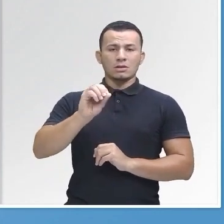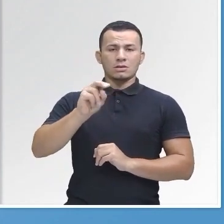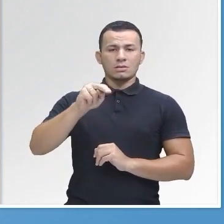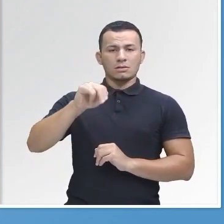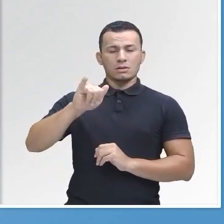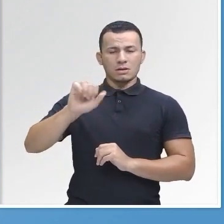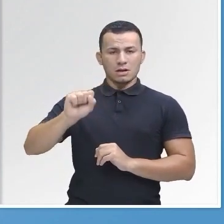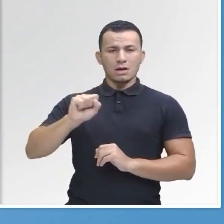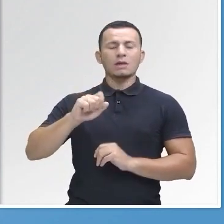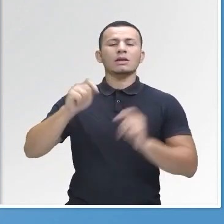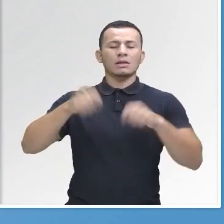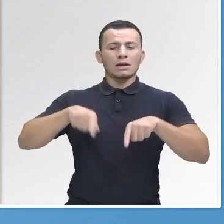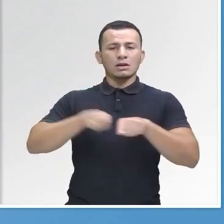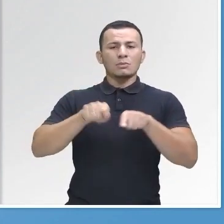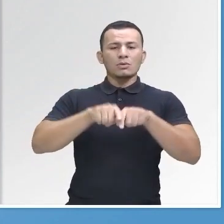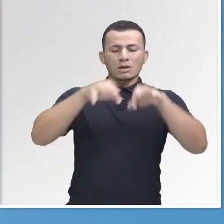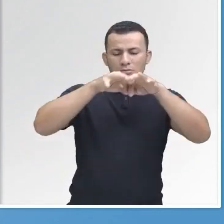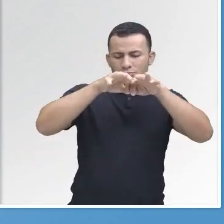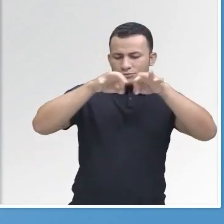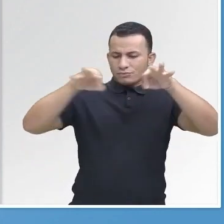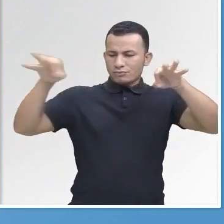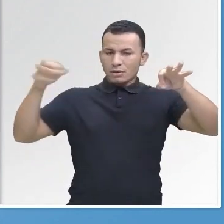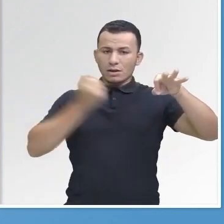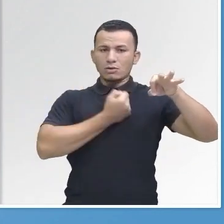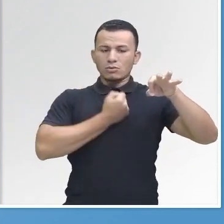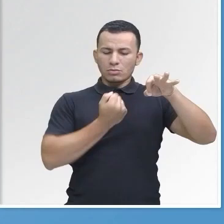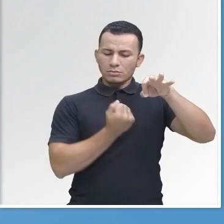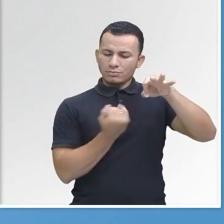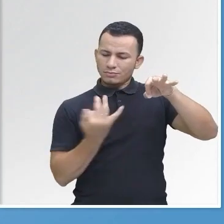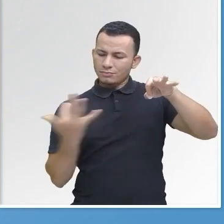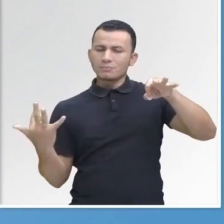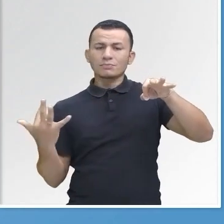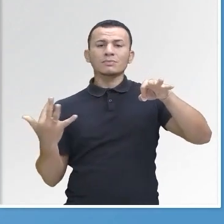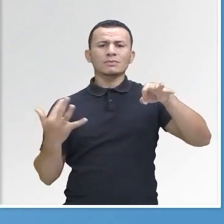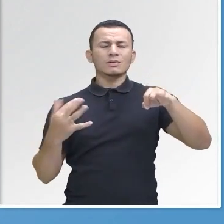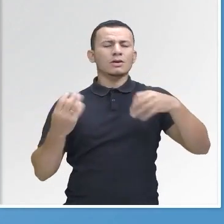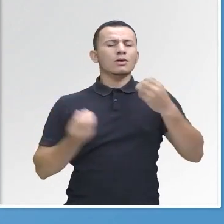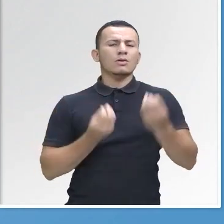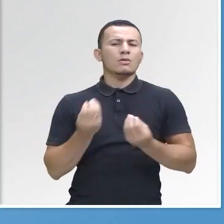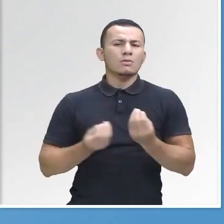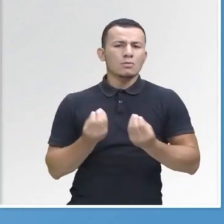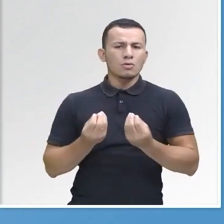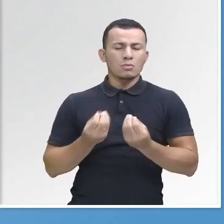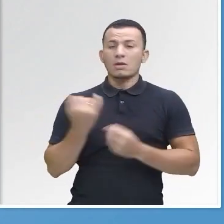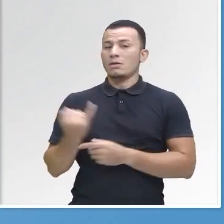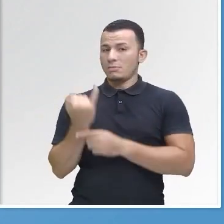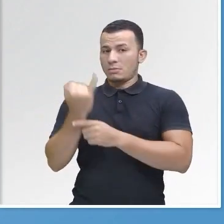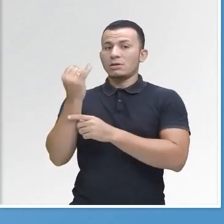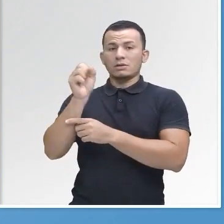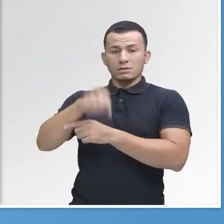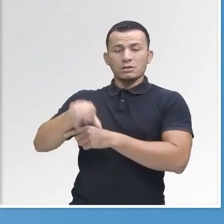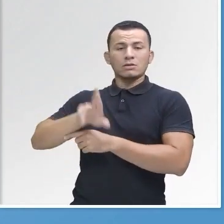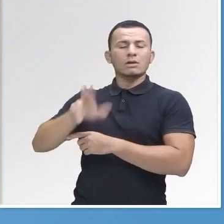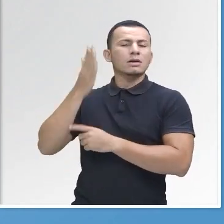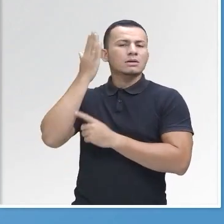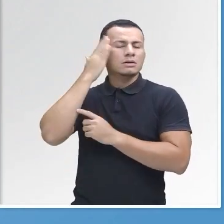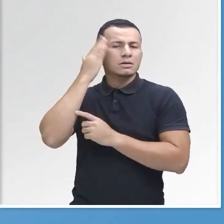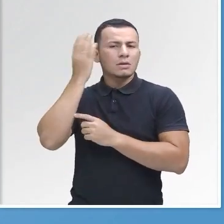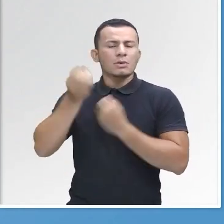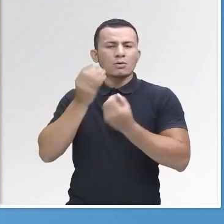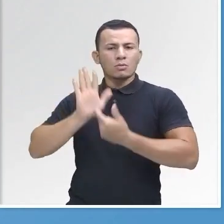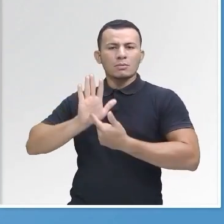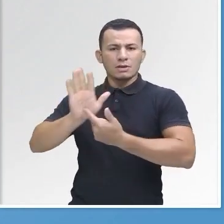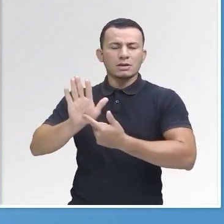da reta numérica. Como assim, professor? Representação através da reta. Isso é muito importante, você saber representar